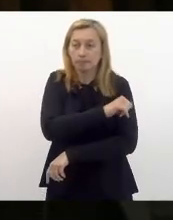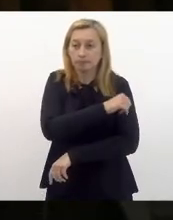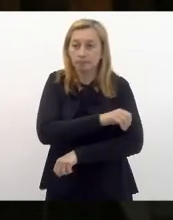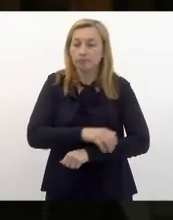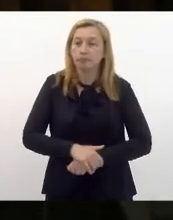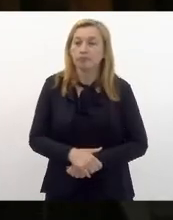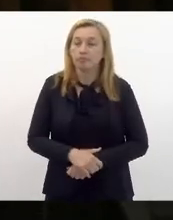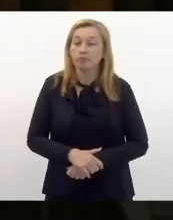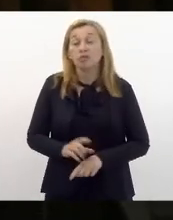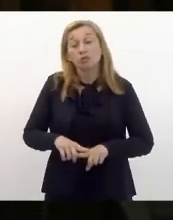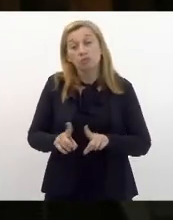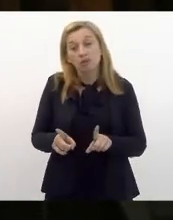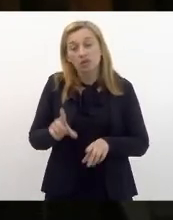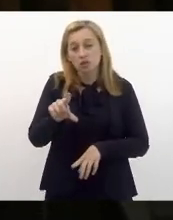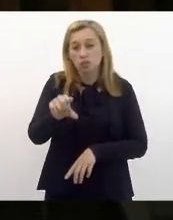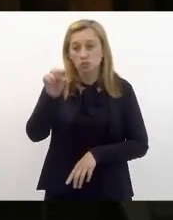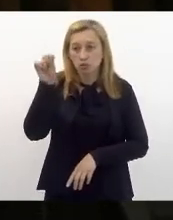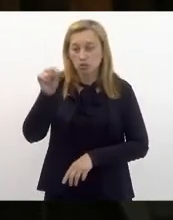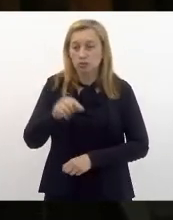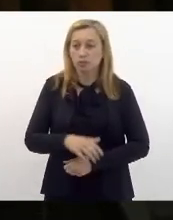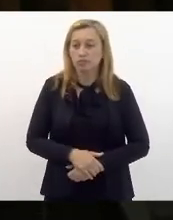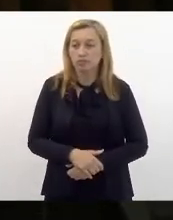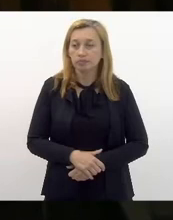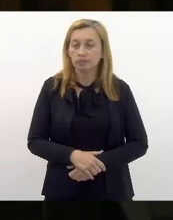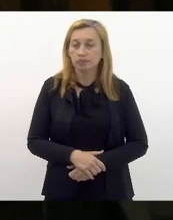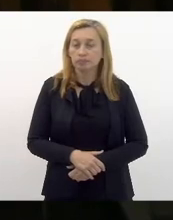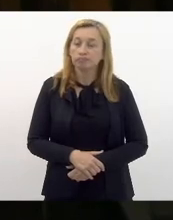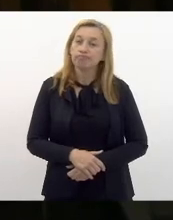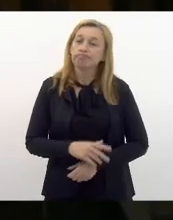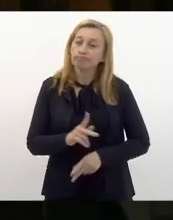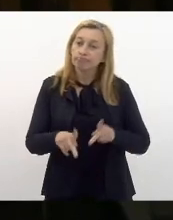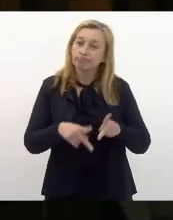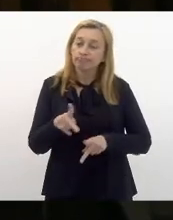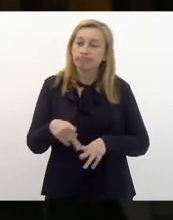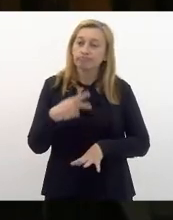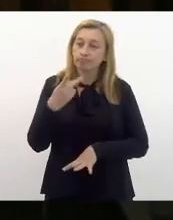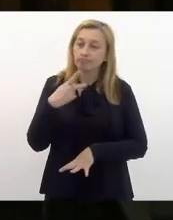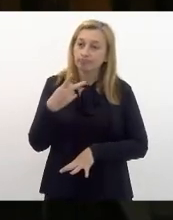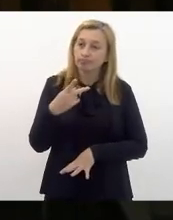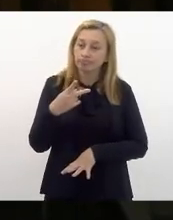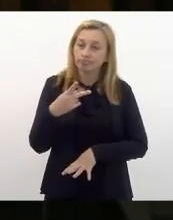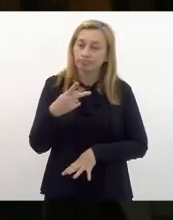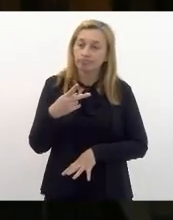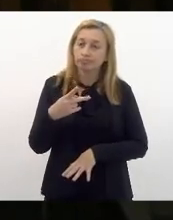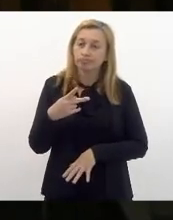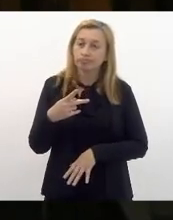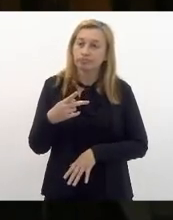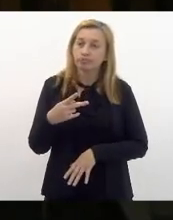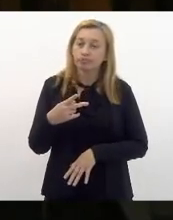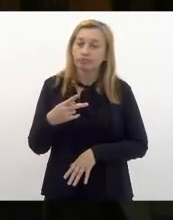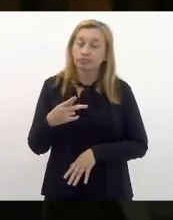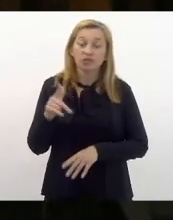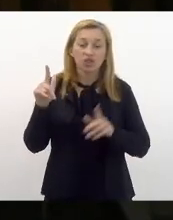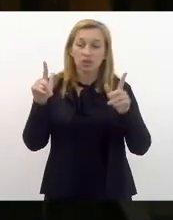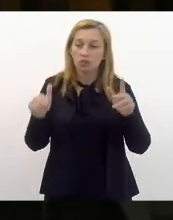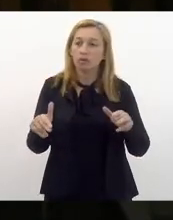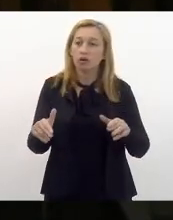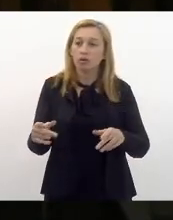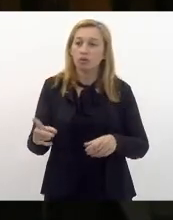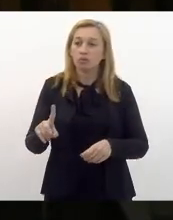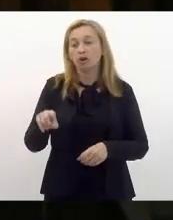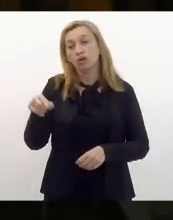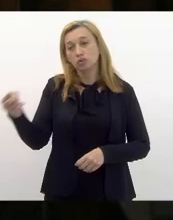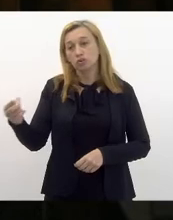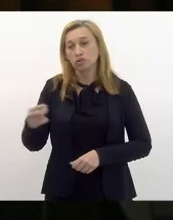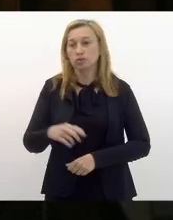Janeiro mas optou por pelo que o nosso povo chama de Mais do Mesmo